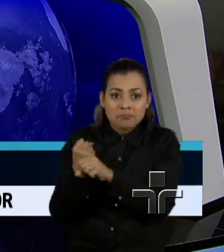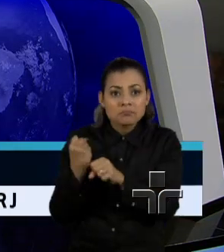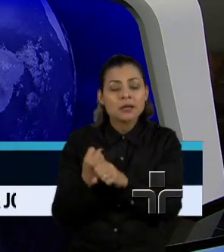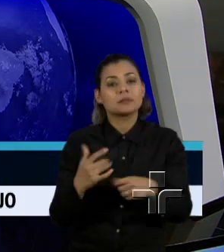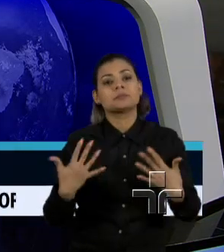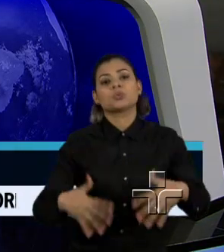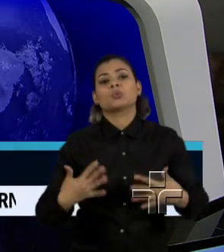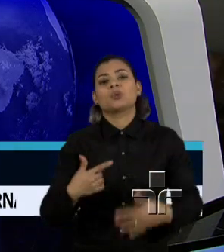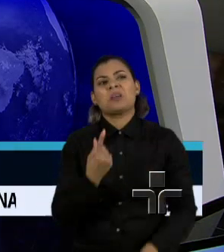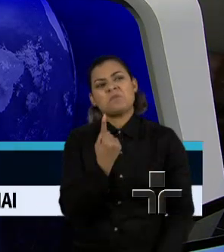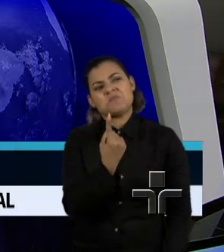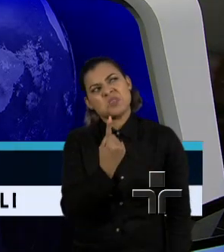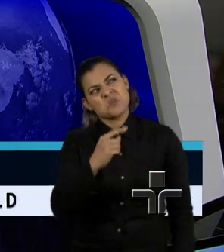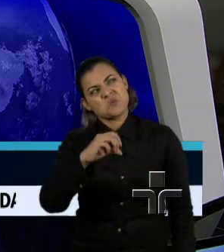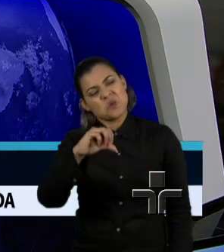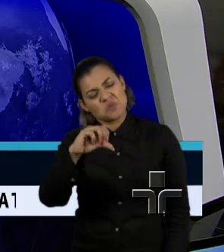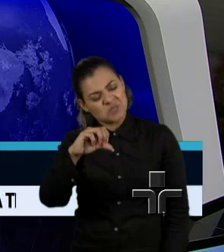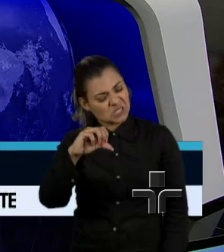por volta de